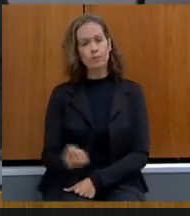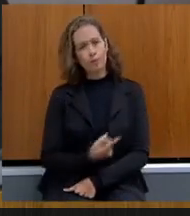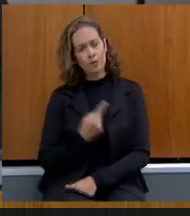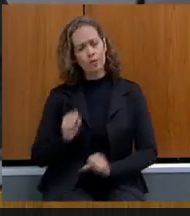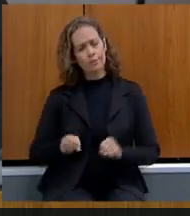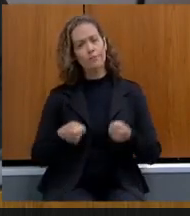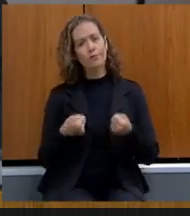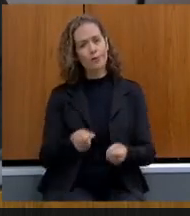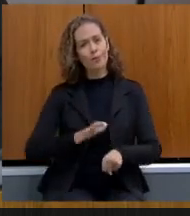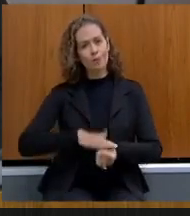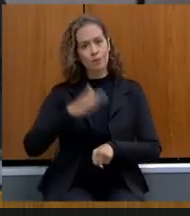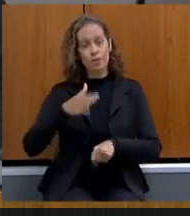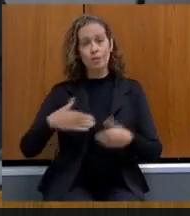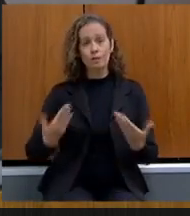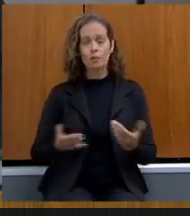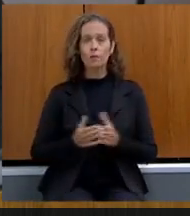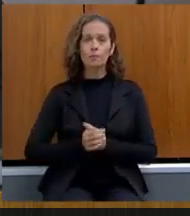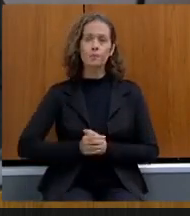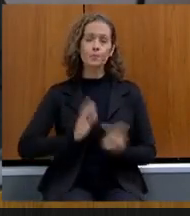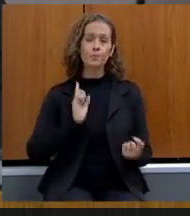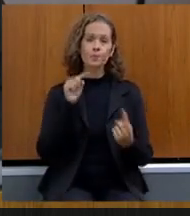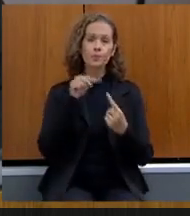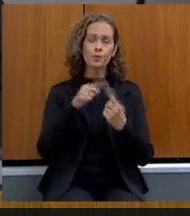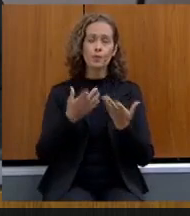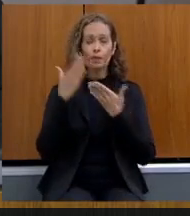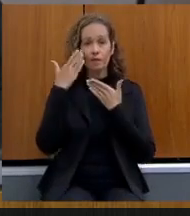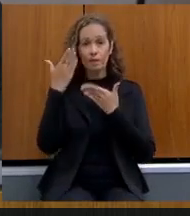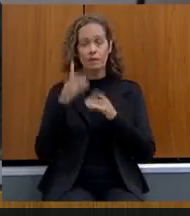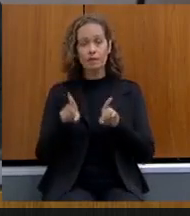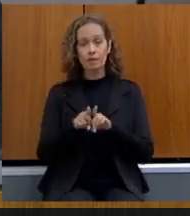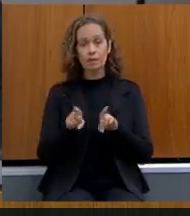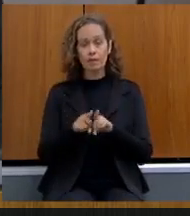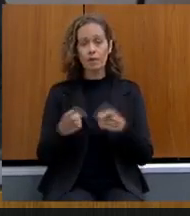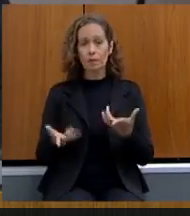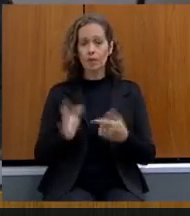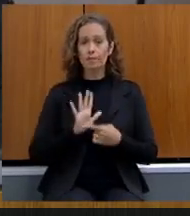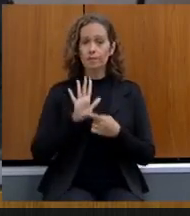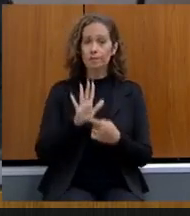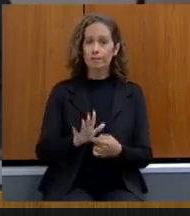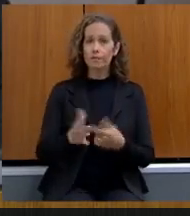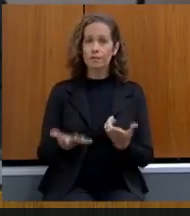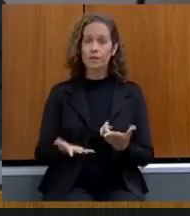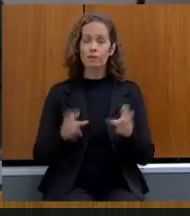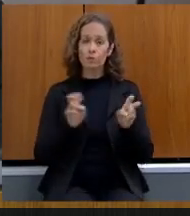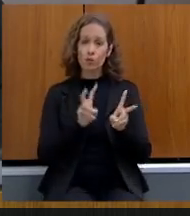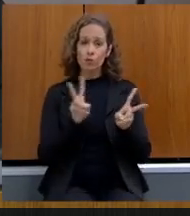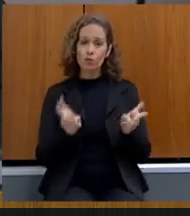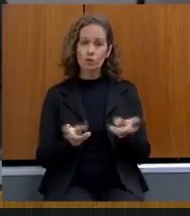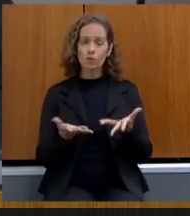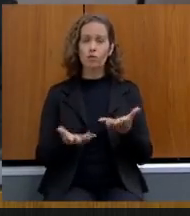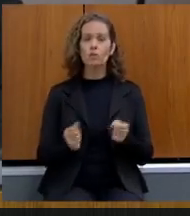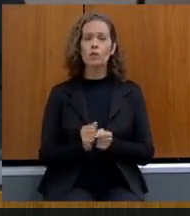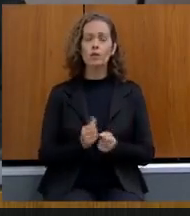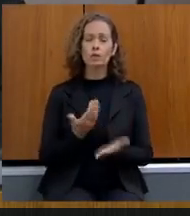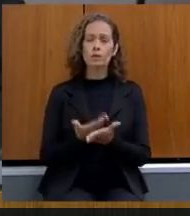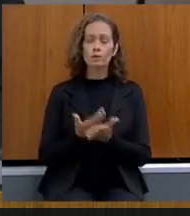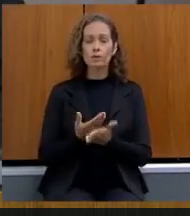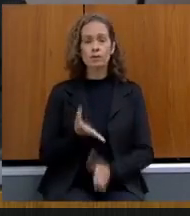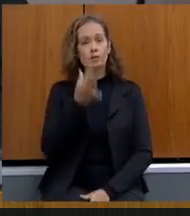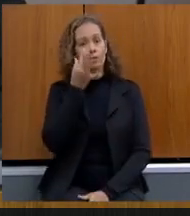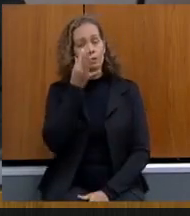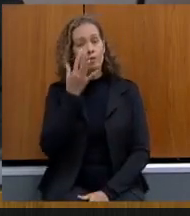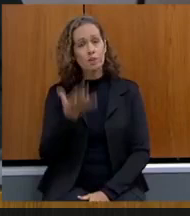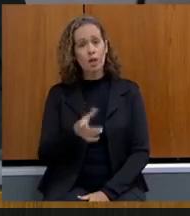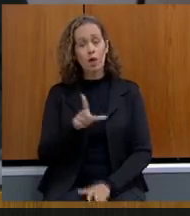ganha essa força em relação a Agradeço também o seu destaque sobre o fato de atividade presencial seu opcional